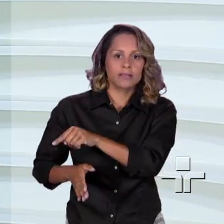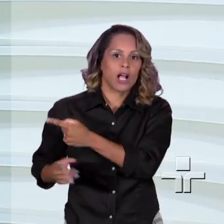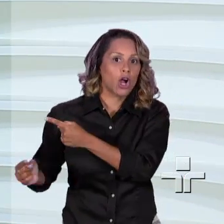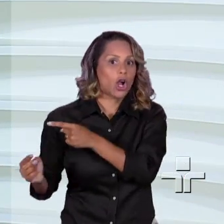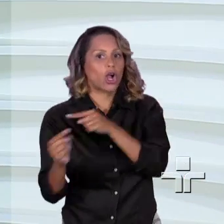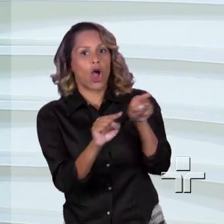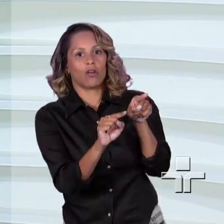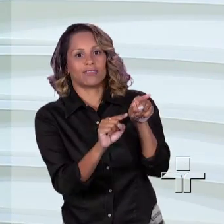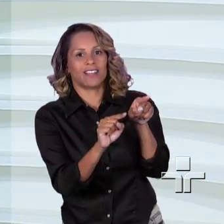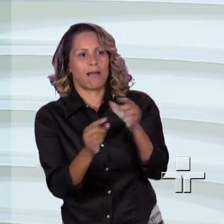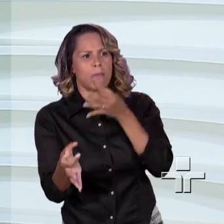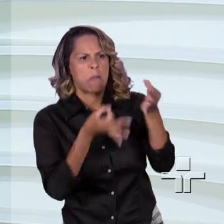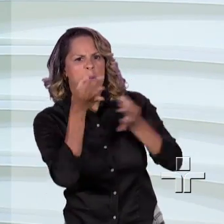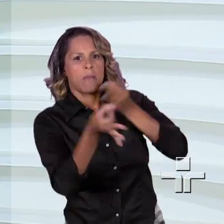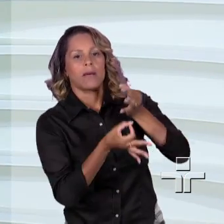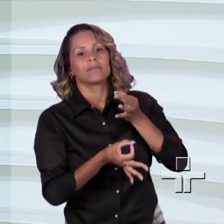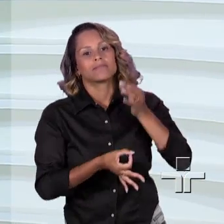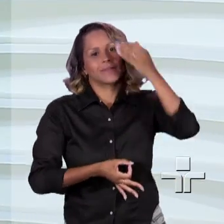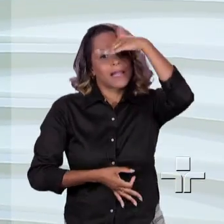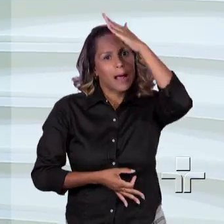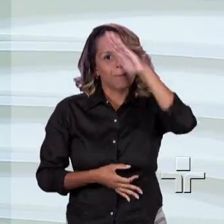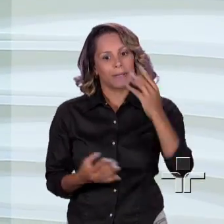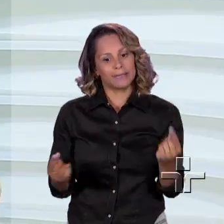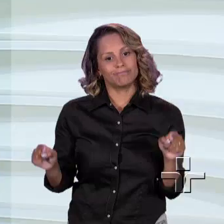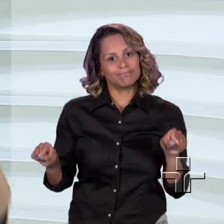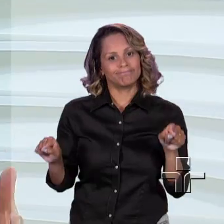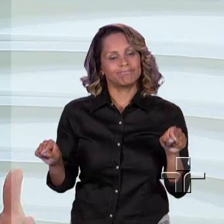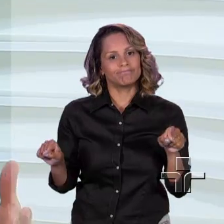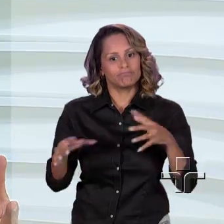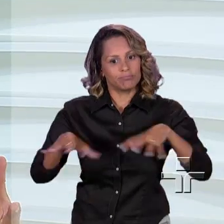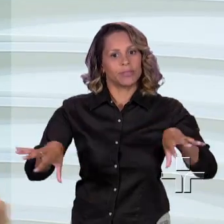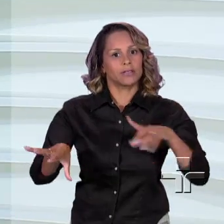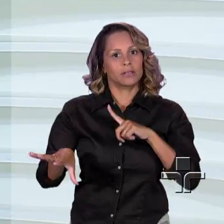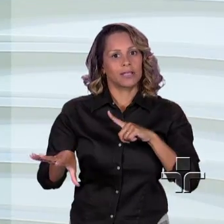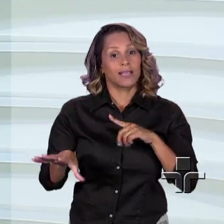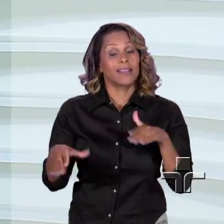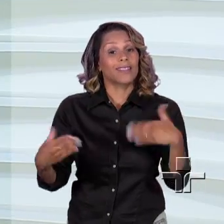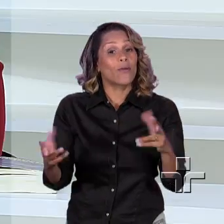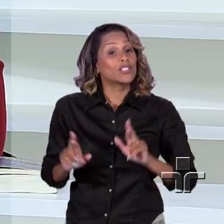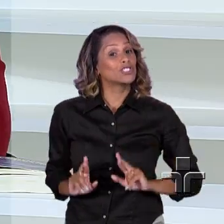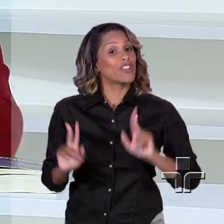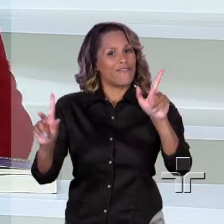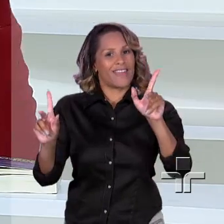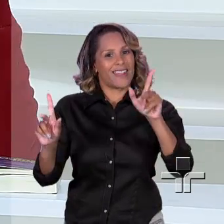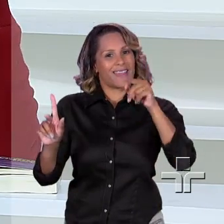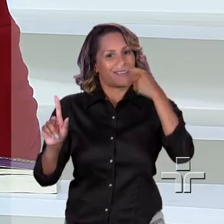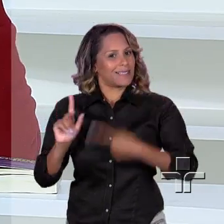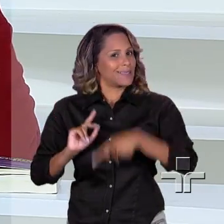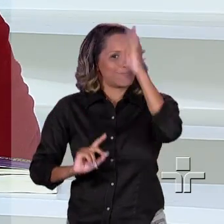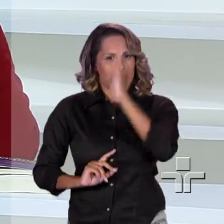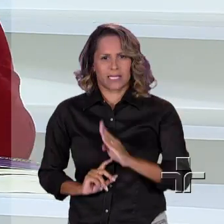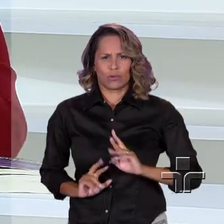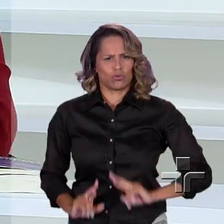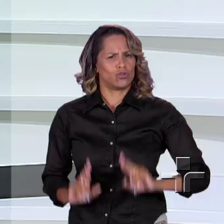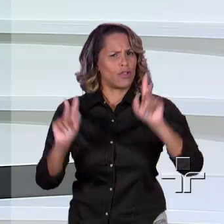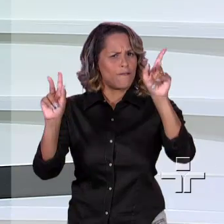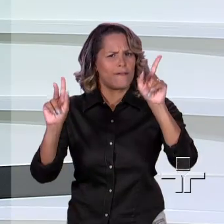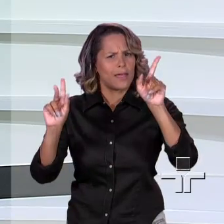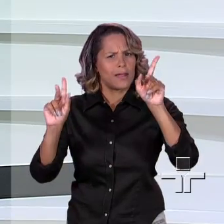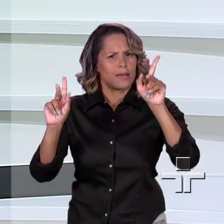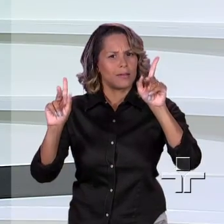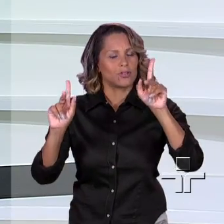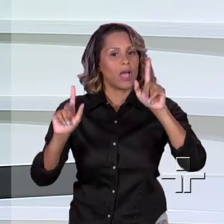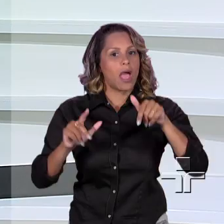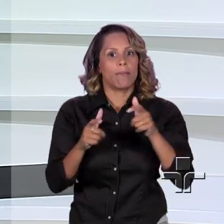estão criticando ele. Então, isso não é a mesma esquerda que tem no Brasil. É um setor social mais amplo,